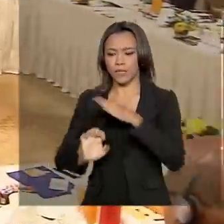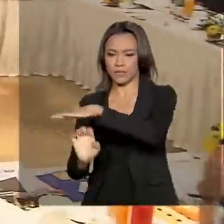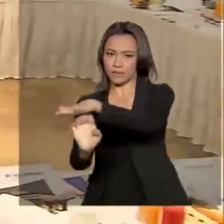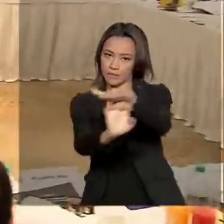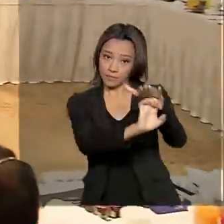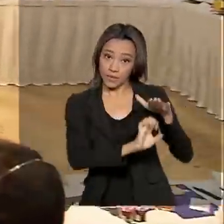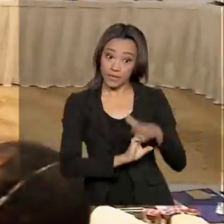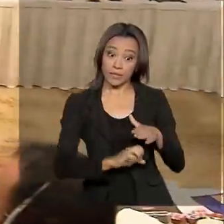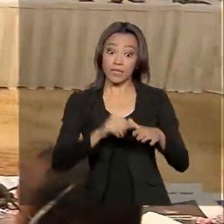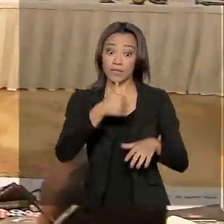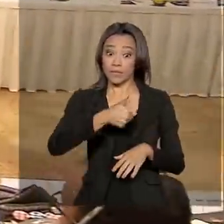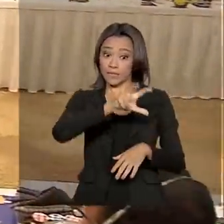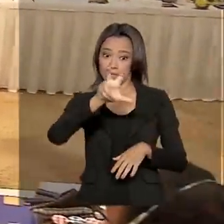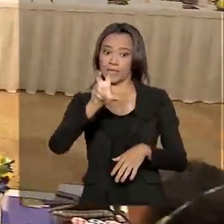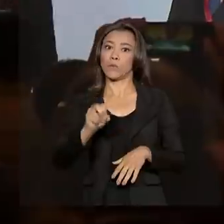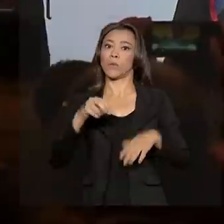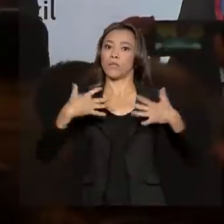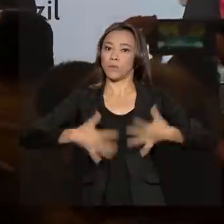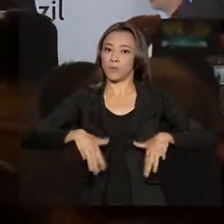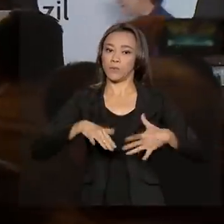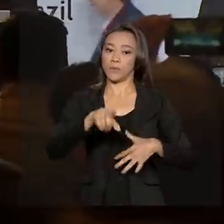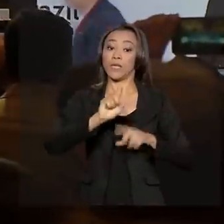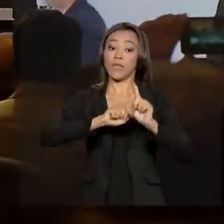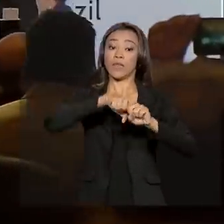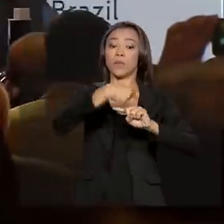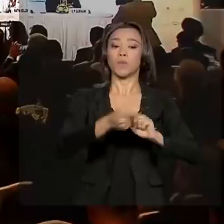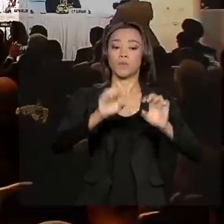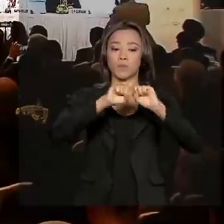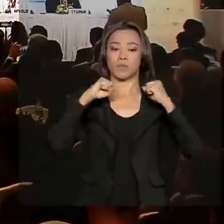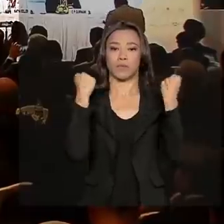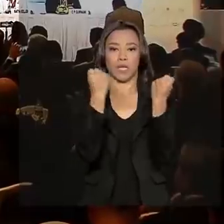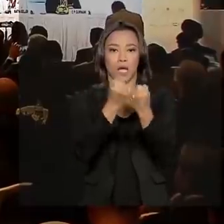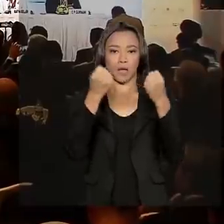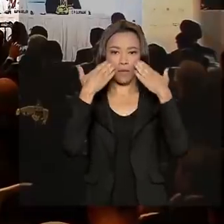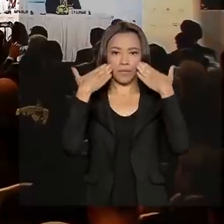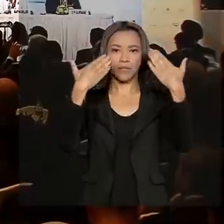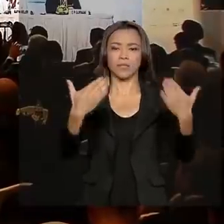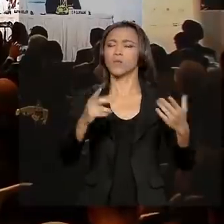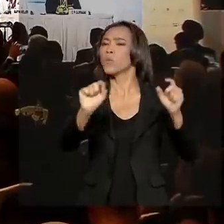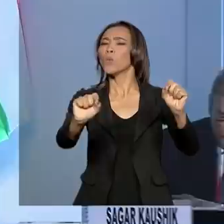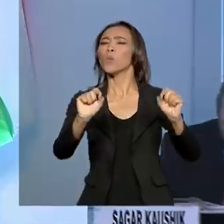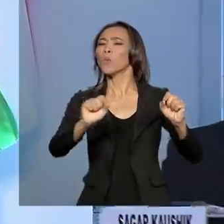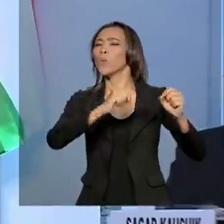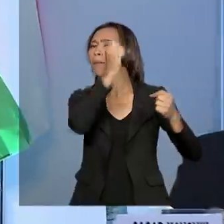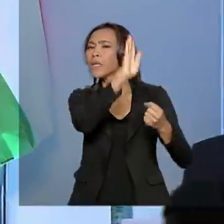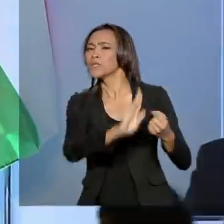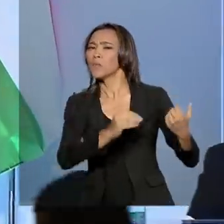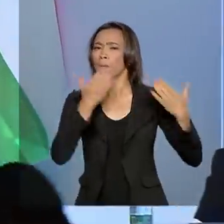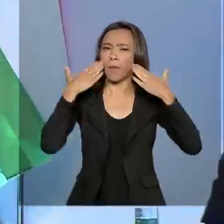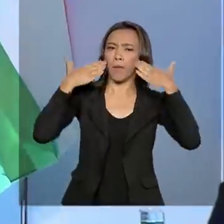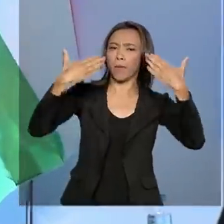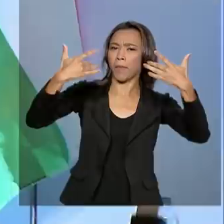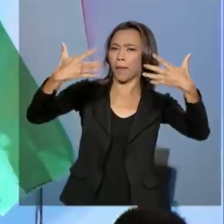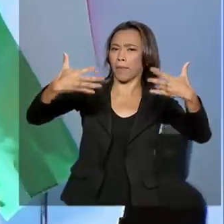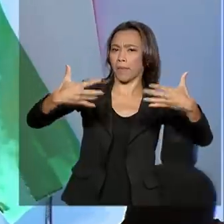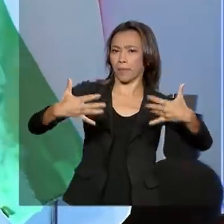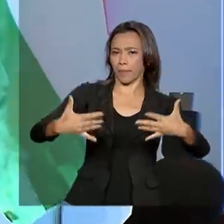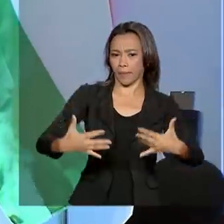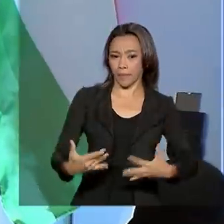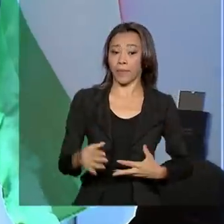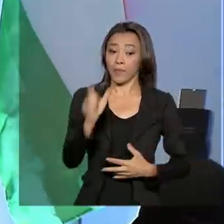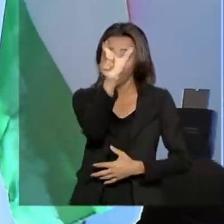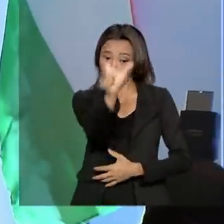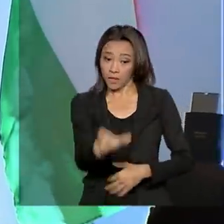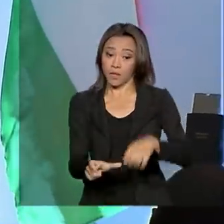150 companhias. Depois, um seminário para os indianos conhecerem mais sobre o Brasil. O ministro Ernesto Araújo, das